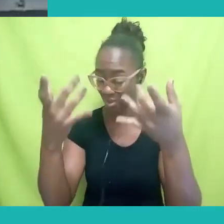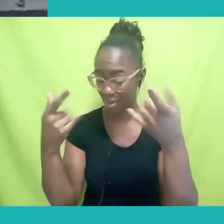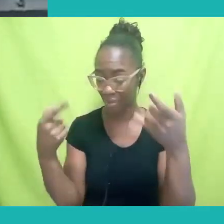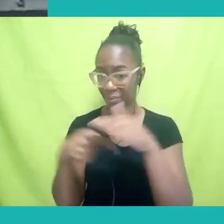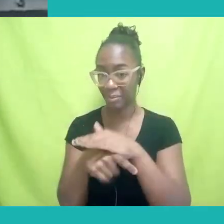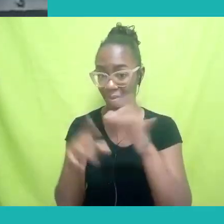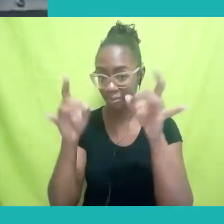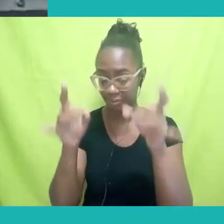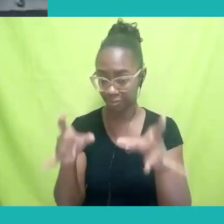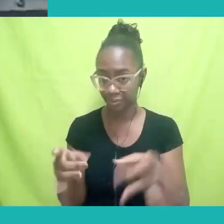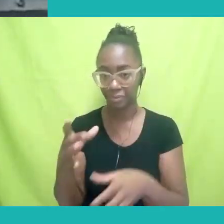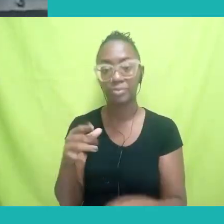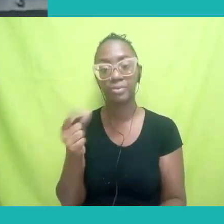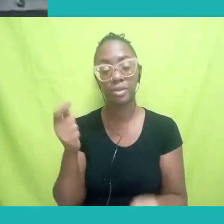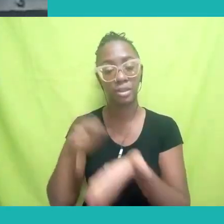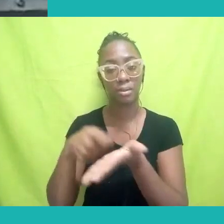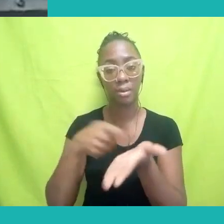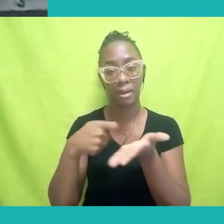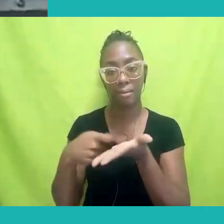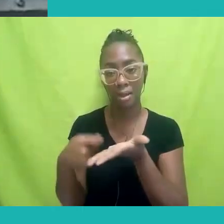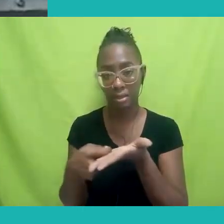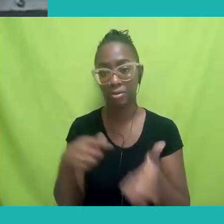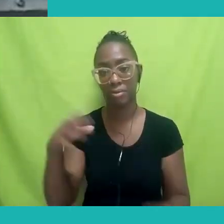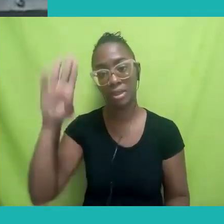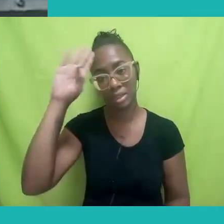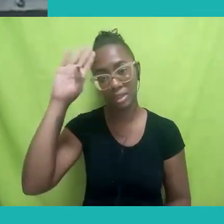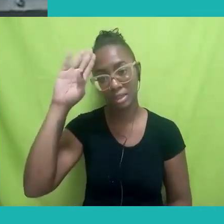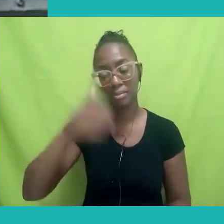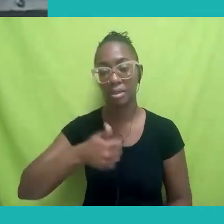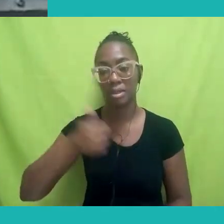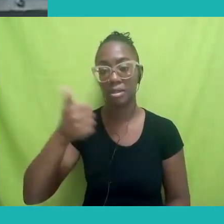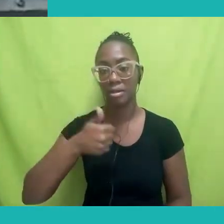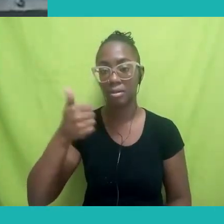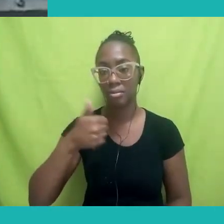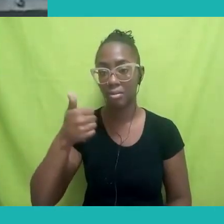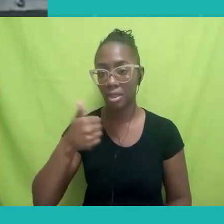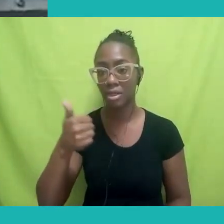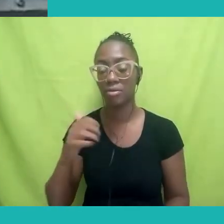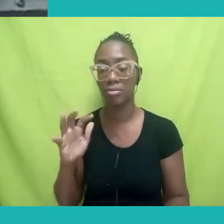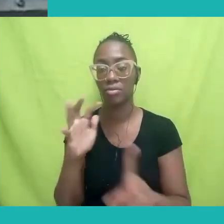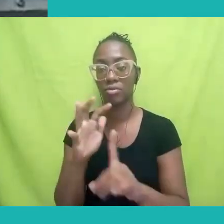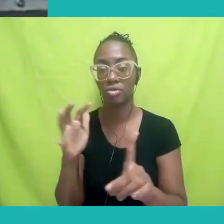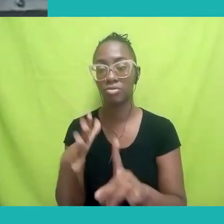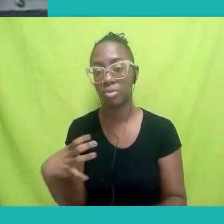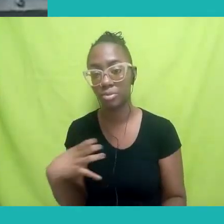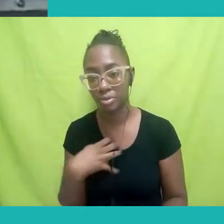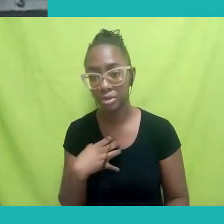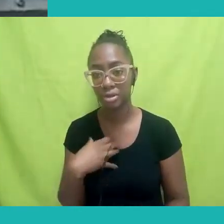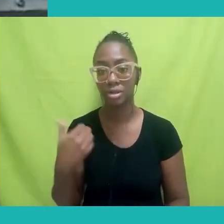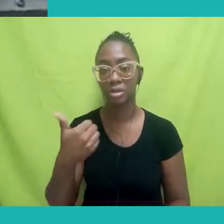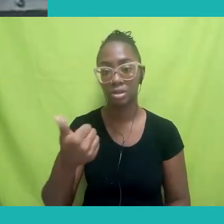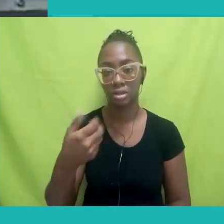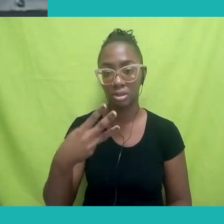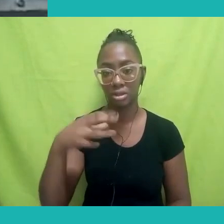contribuições para a pensão militar, em primeiro lugar a gente tem que ressaltar o impacto sensível trazido pela